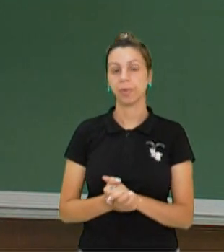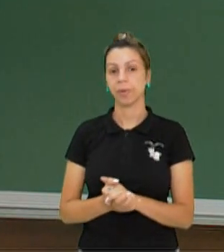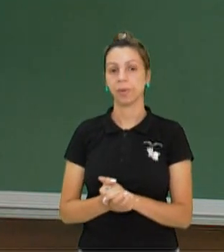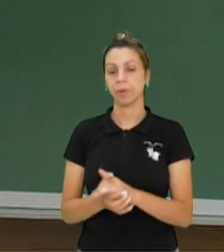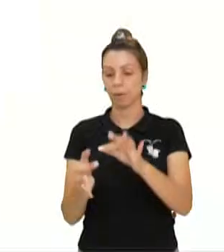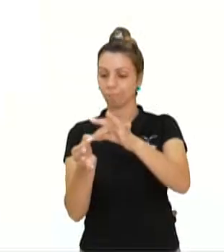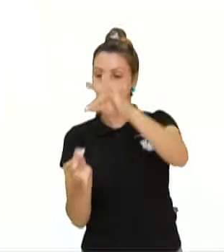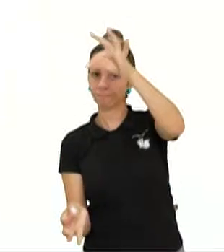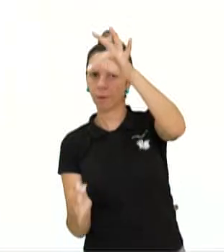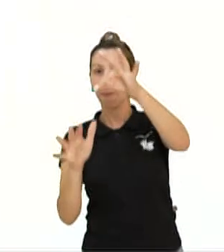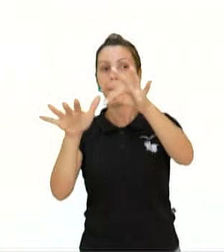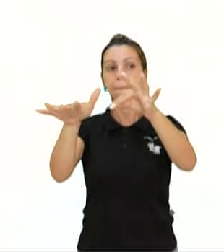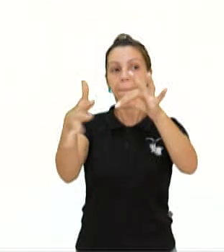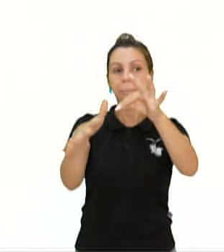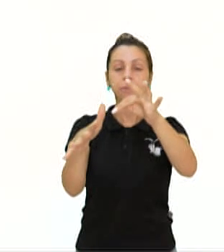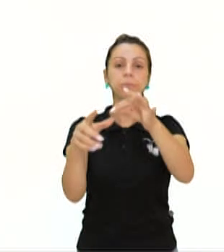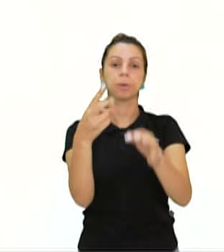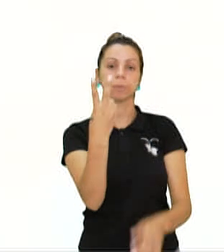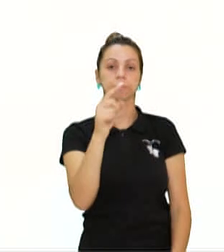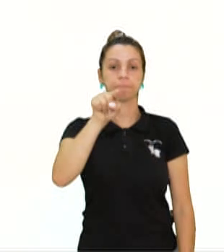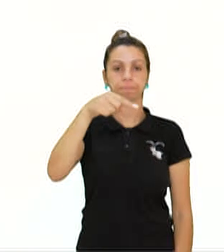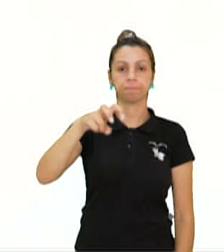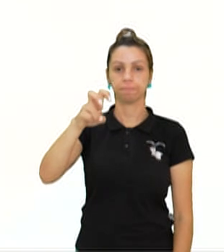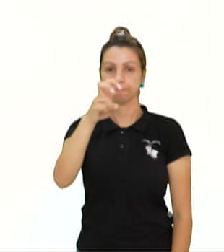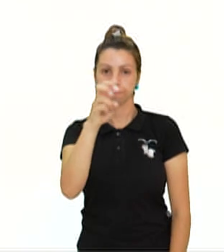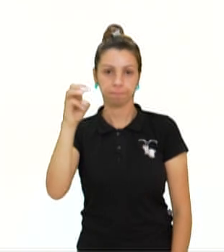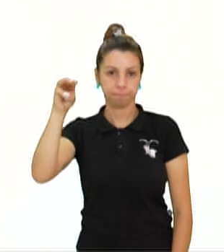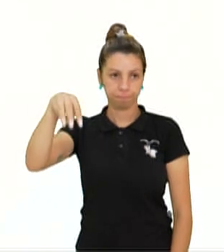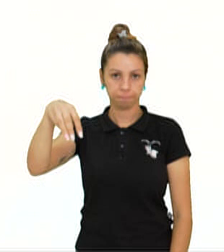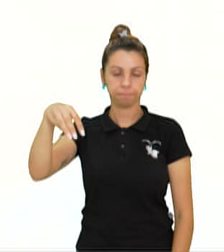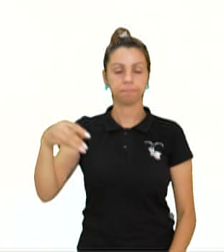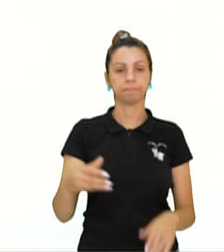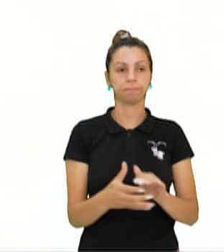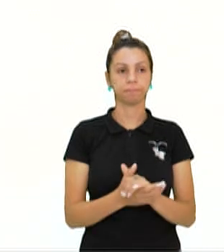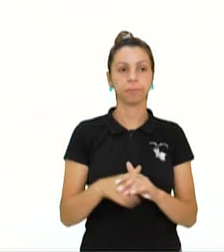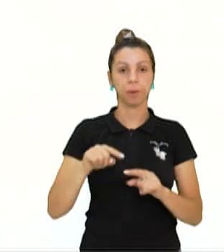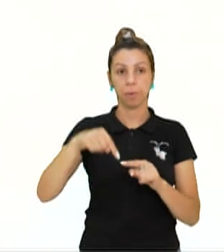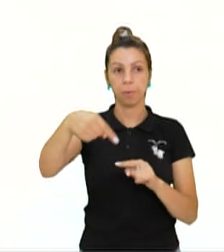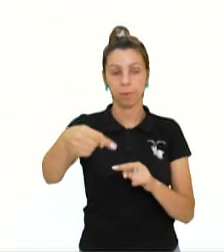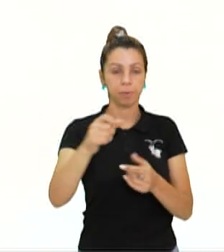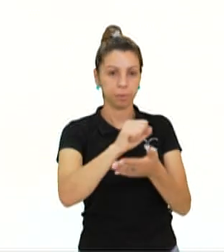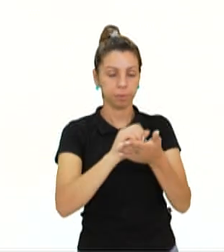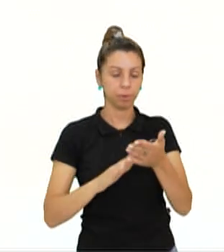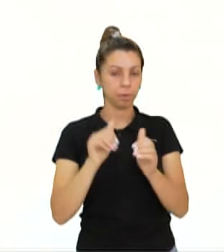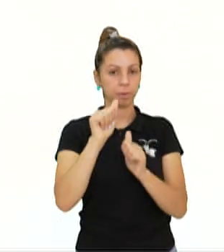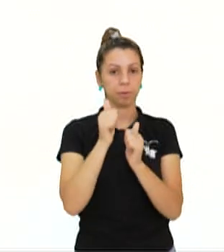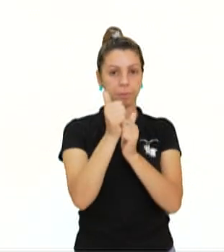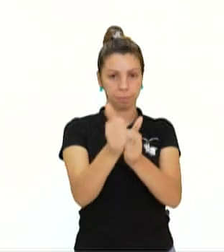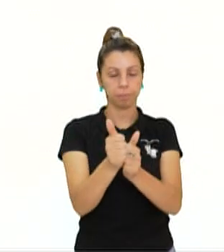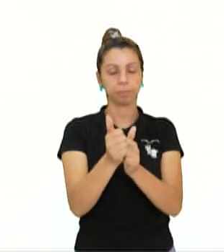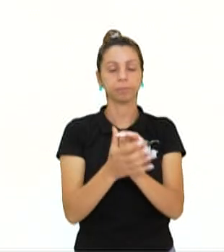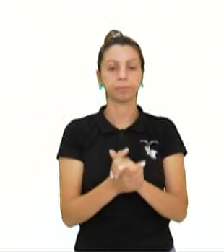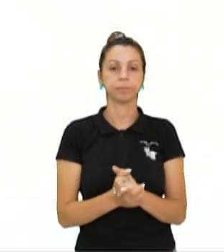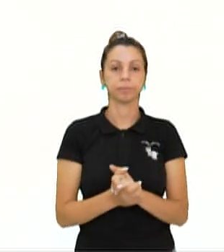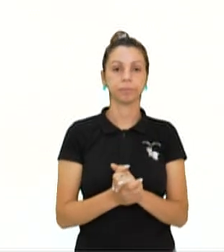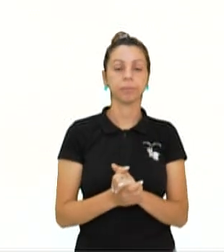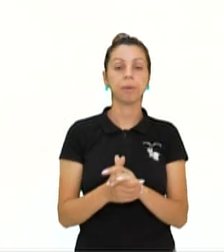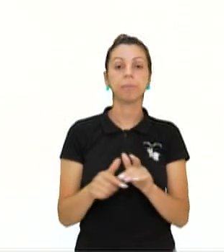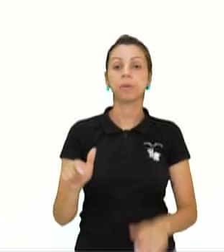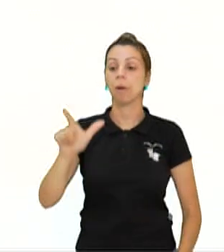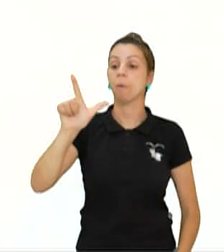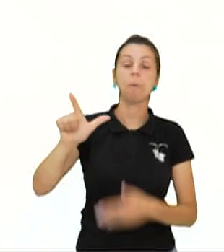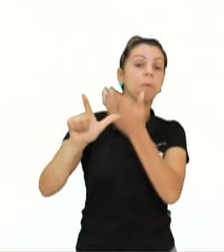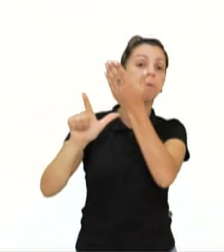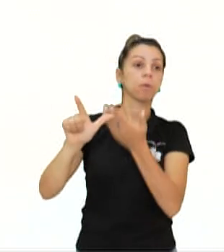resposta, aproximadamente 2,55 metros, tá? Agora sim o próximo, acompanhe comigo aí. Determine em